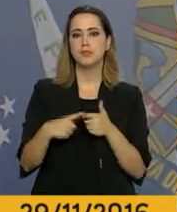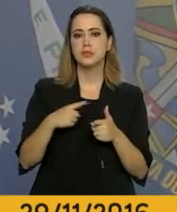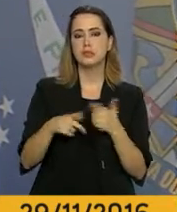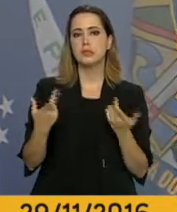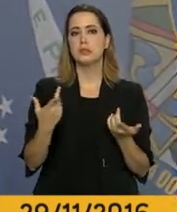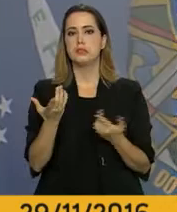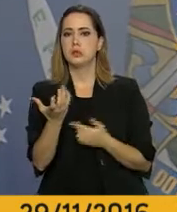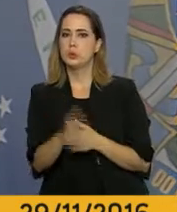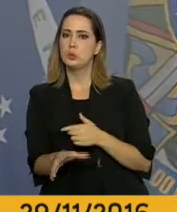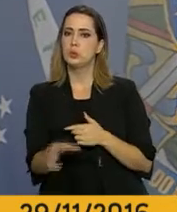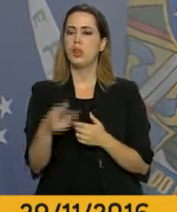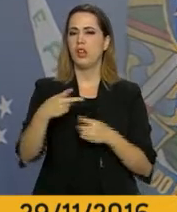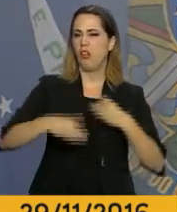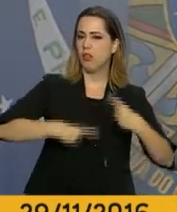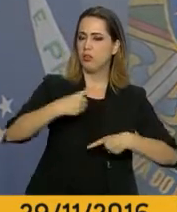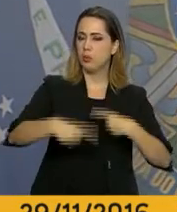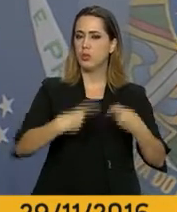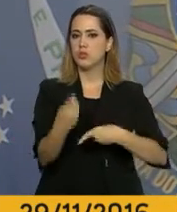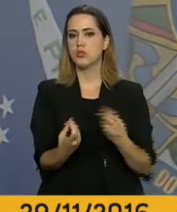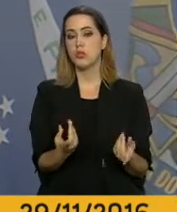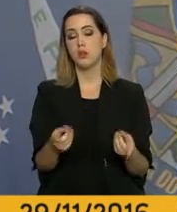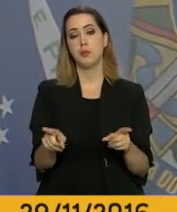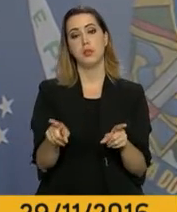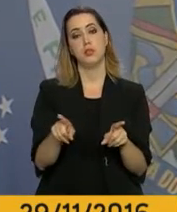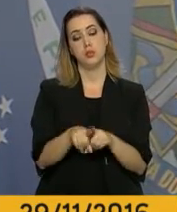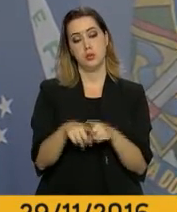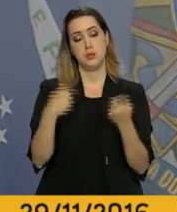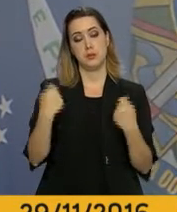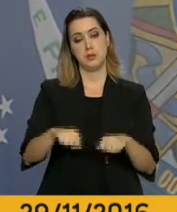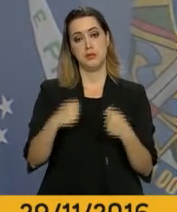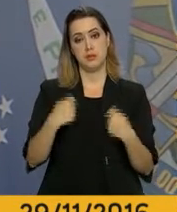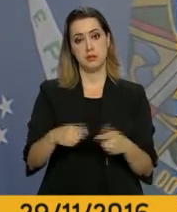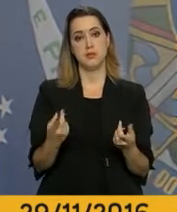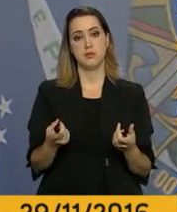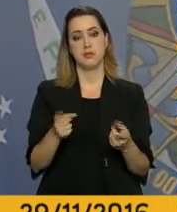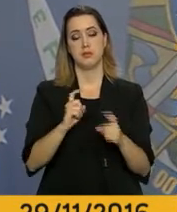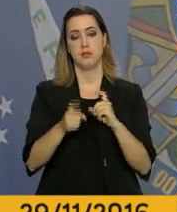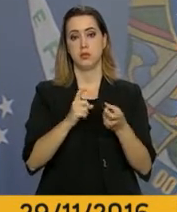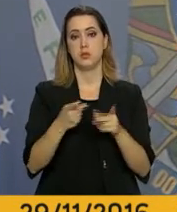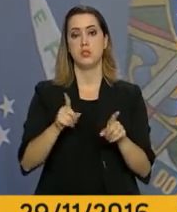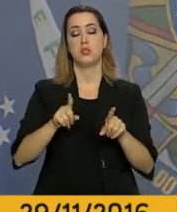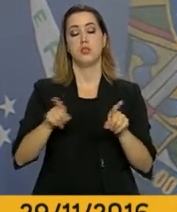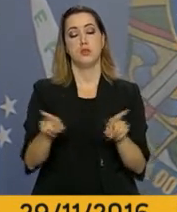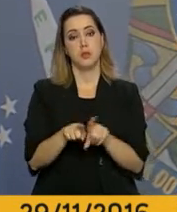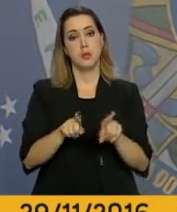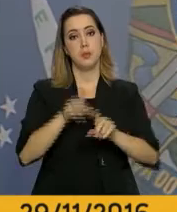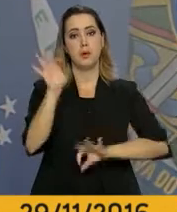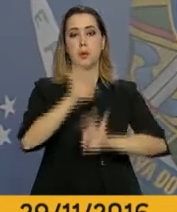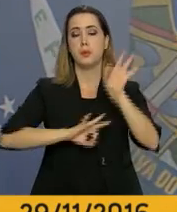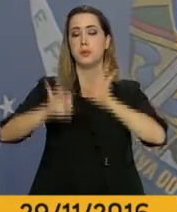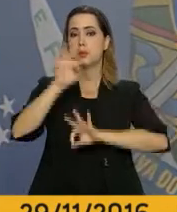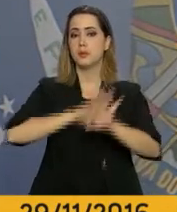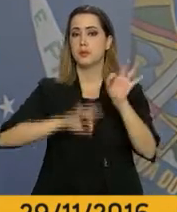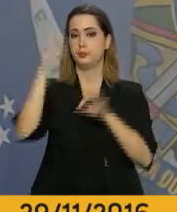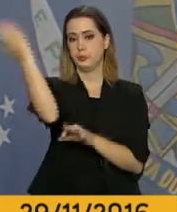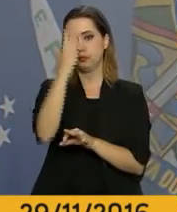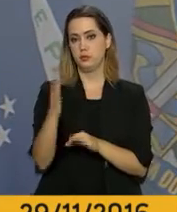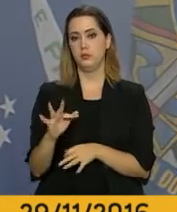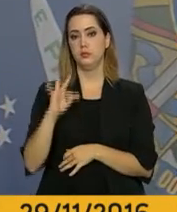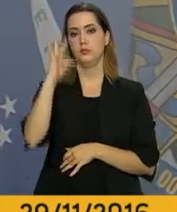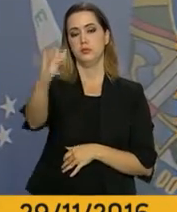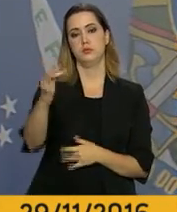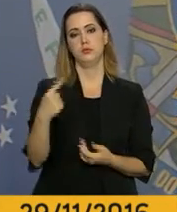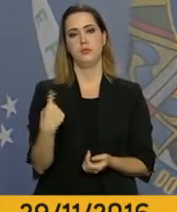política não é uma natureza de natureza administrativa mas que prepara o brasil e para o futuro se não pensarmos no